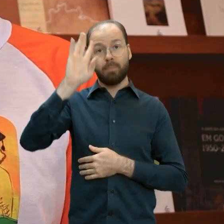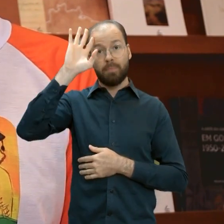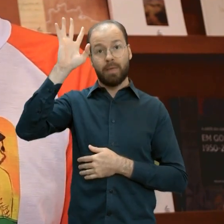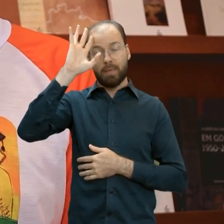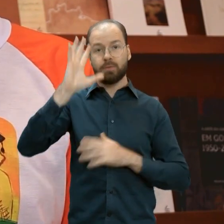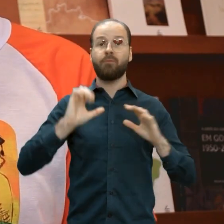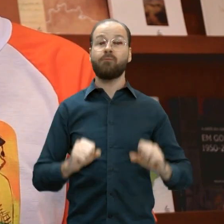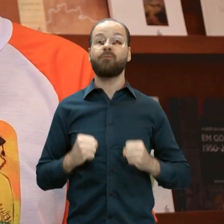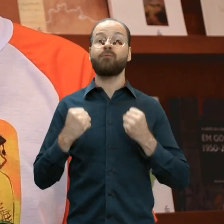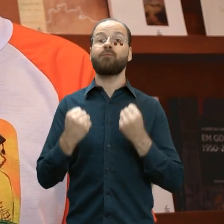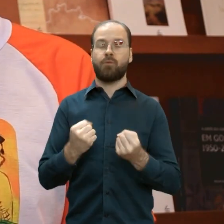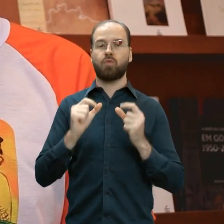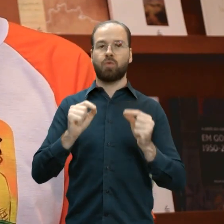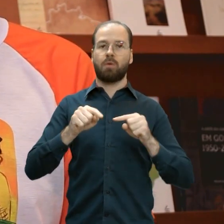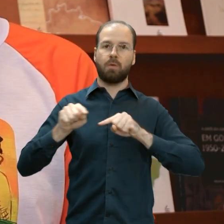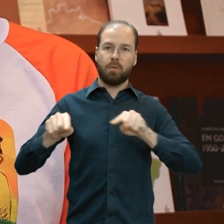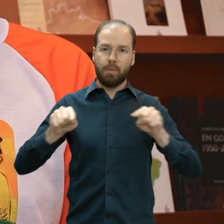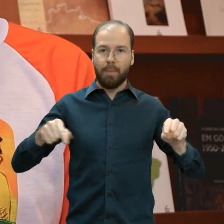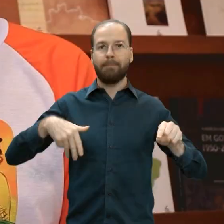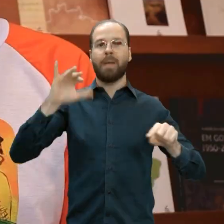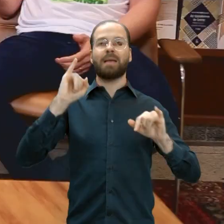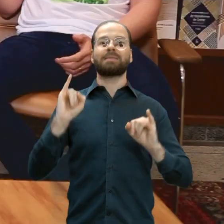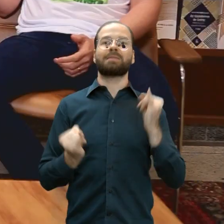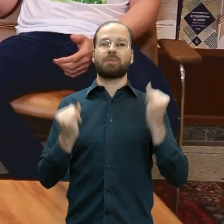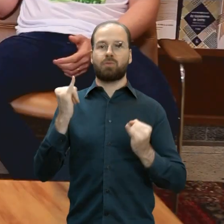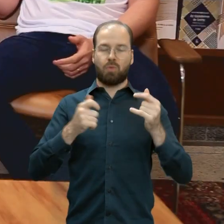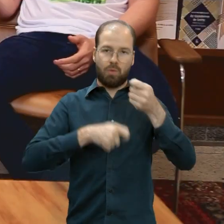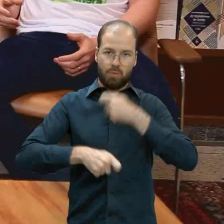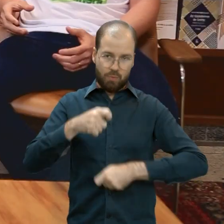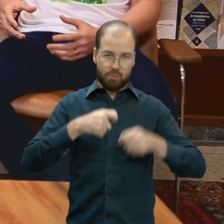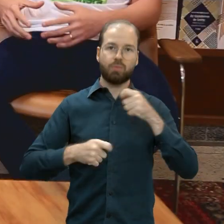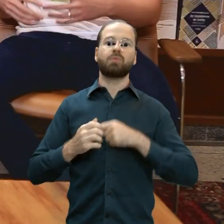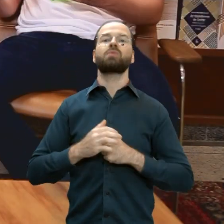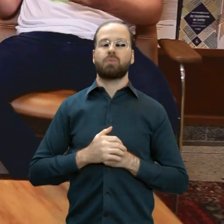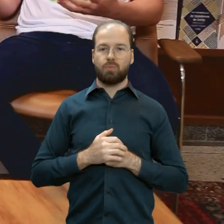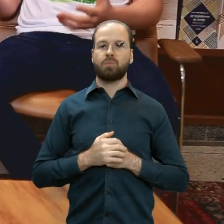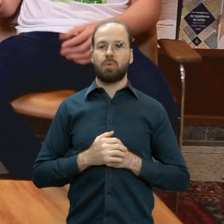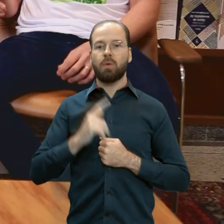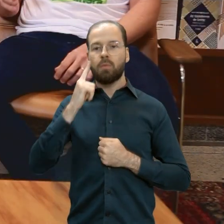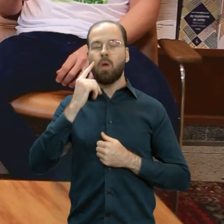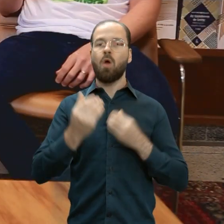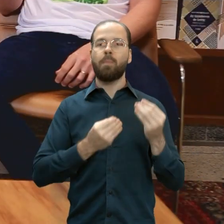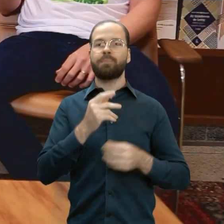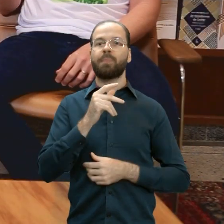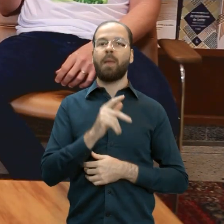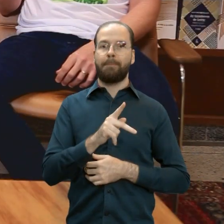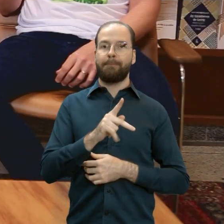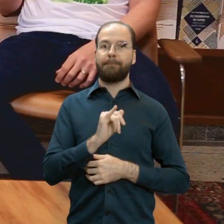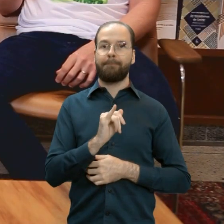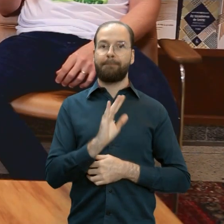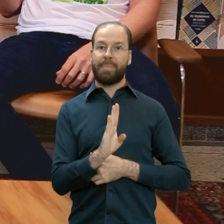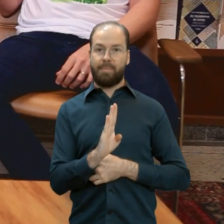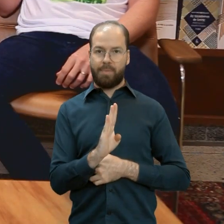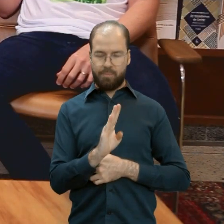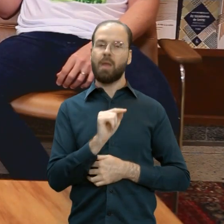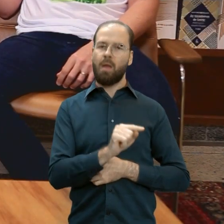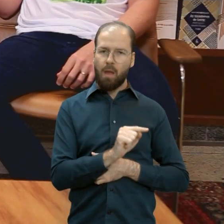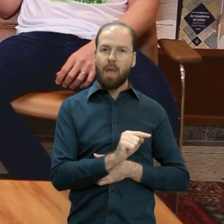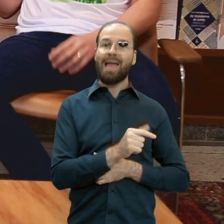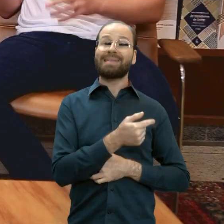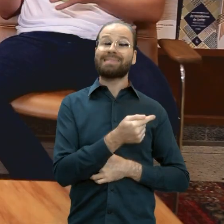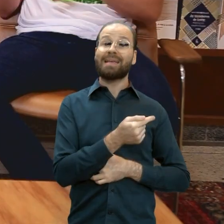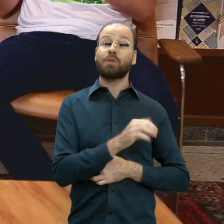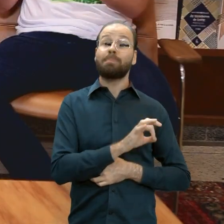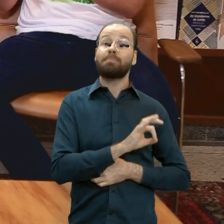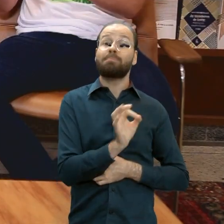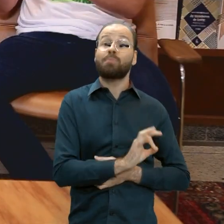das cadeias mais industrializadas do agronegócio. Só para você ter uma ideia em termos de produto interno bruto, em grosso modo, 7% do nosso